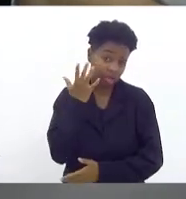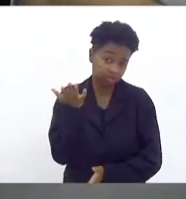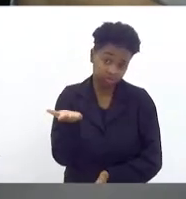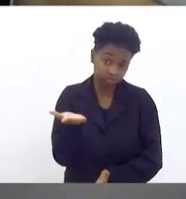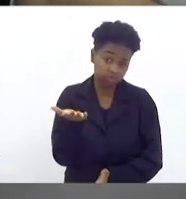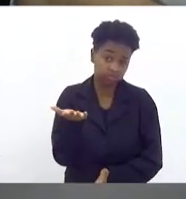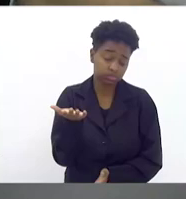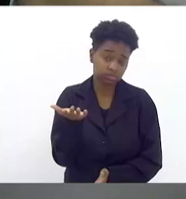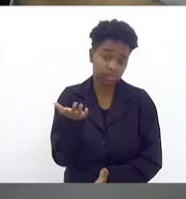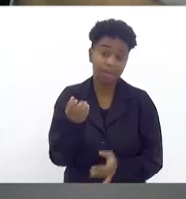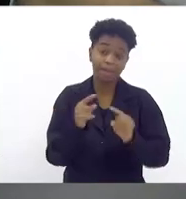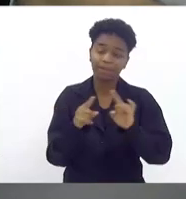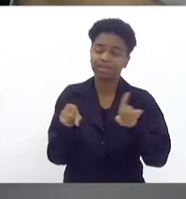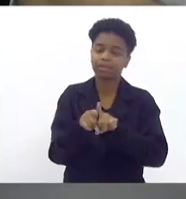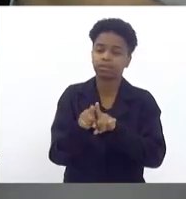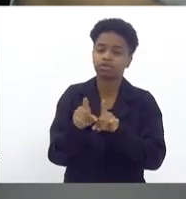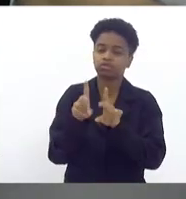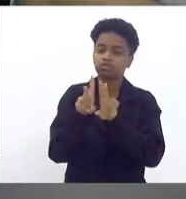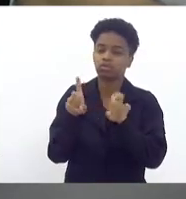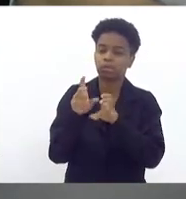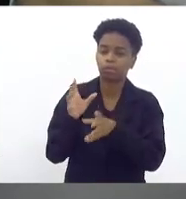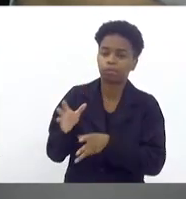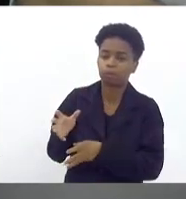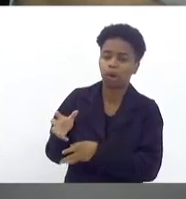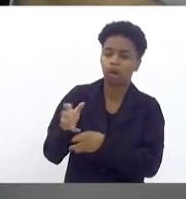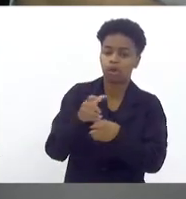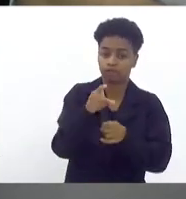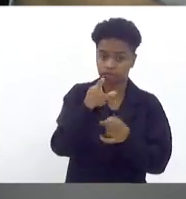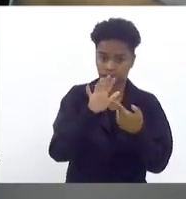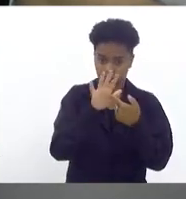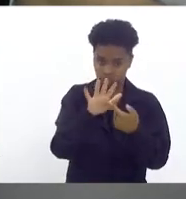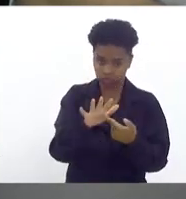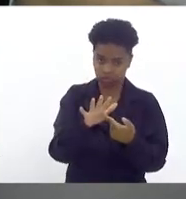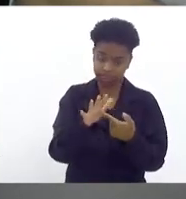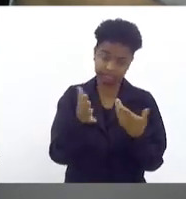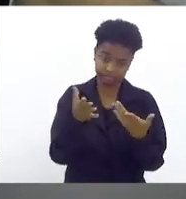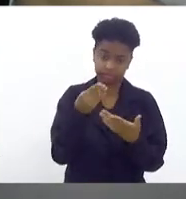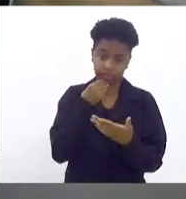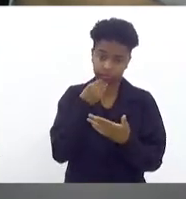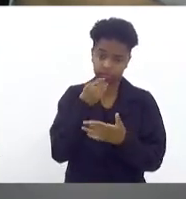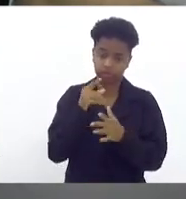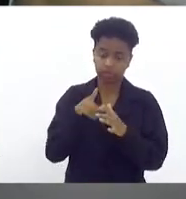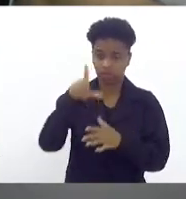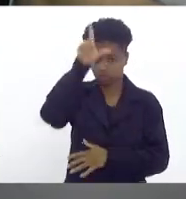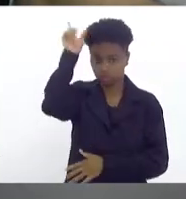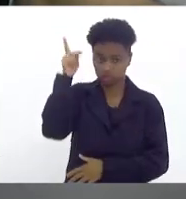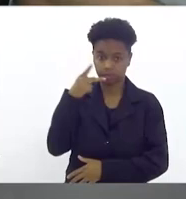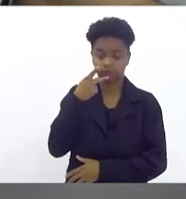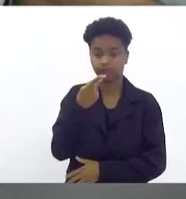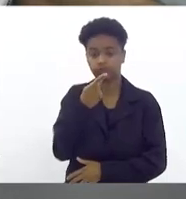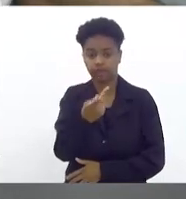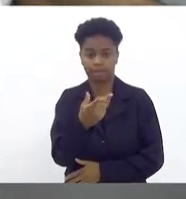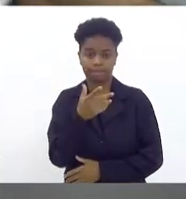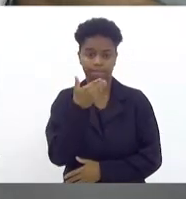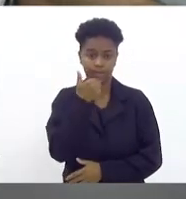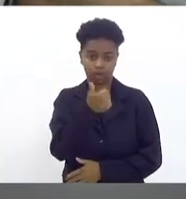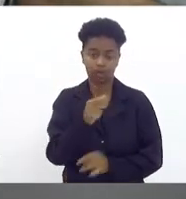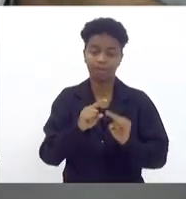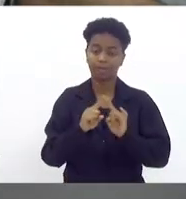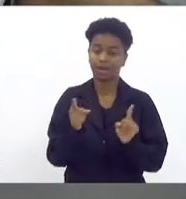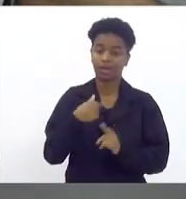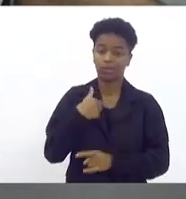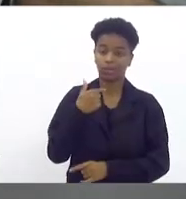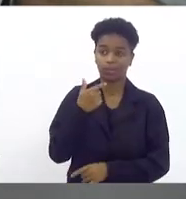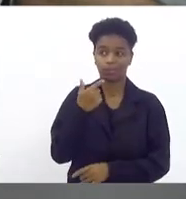ainda em relação ao montante que Vossa Excelência levantou, mas aí seguramente o deputado Luiz Paulo vai falar melhor isso, tenho a